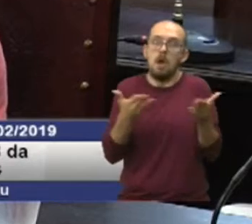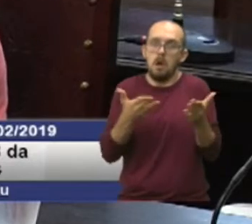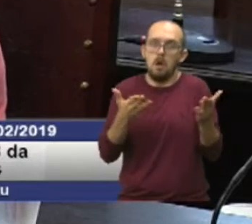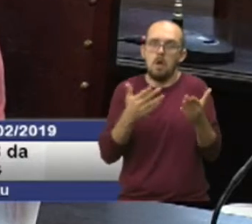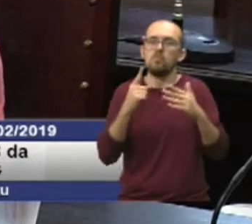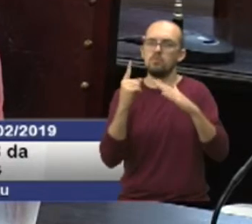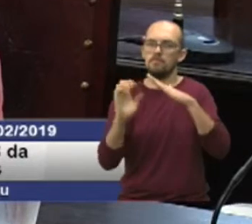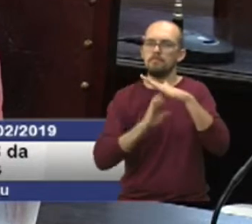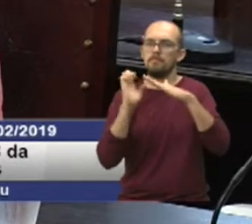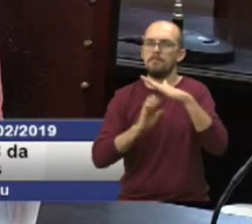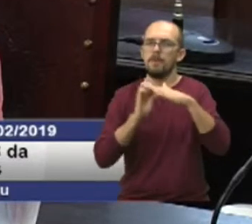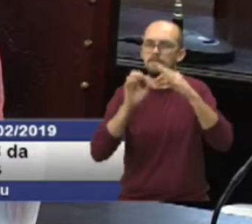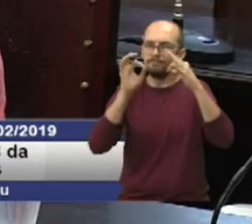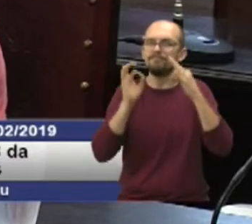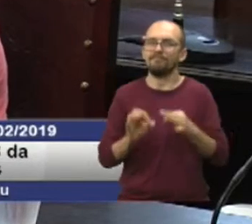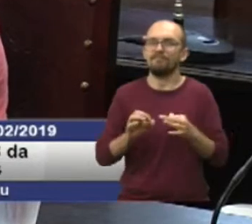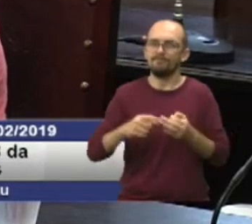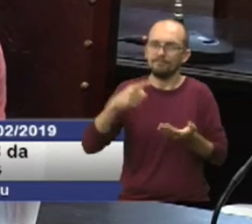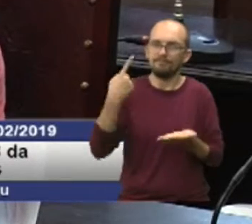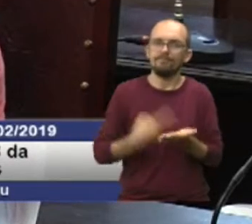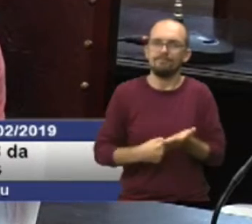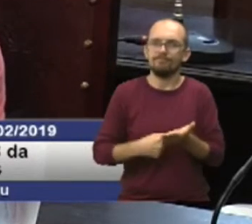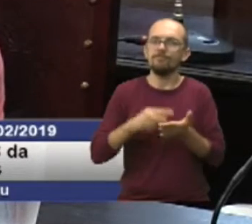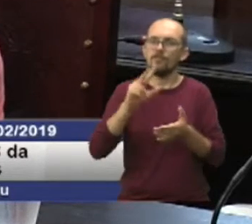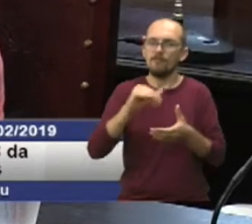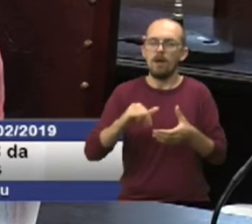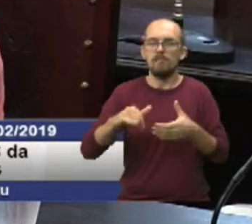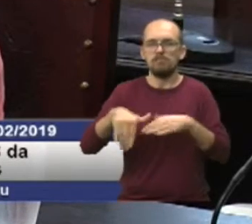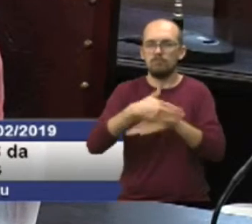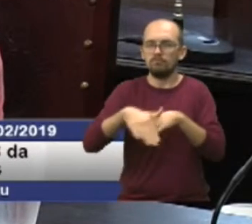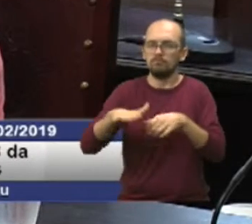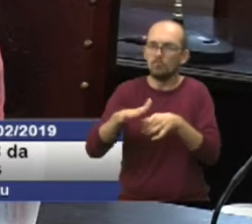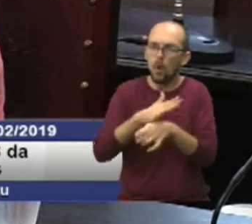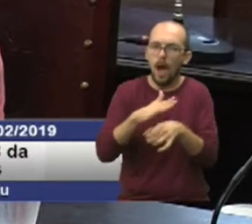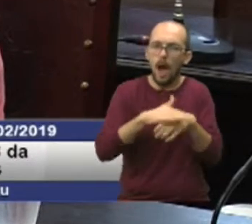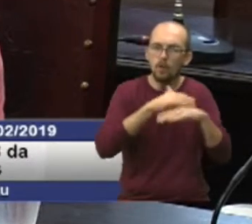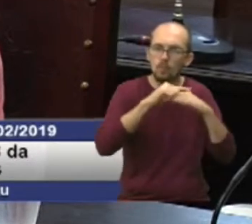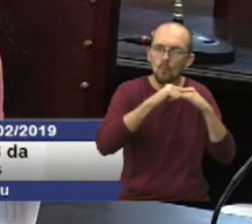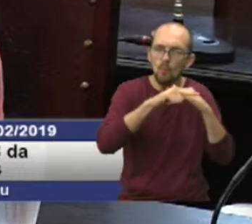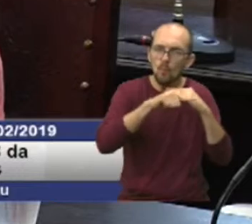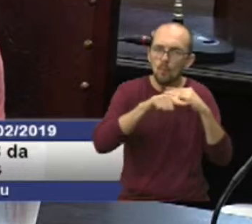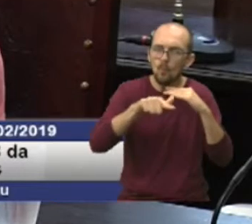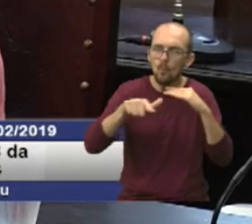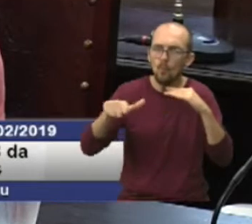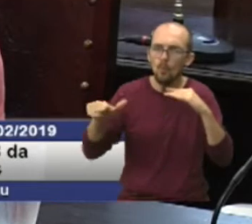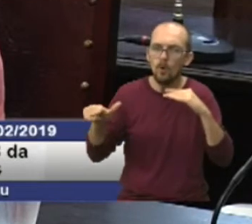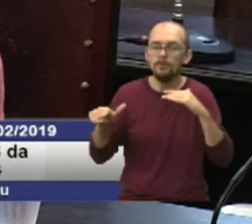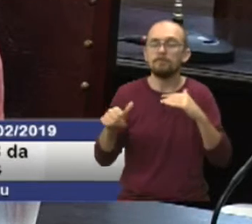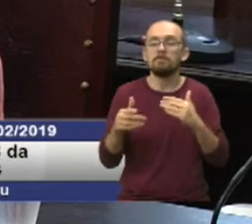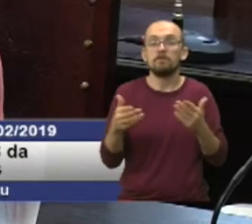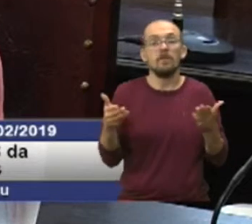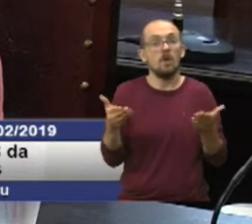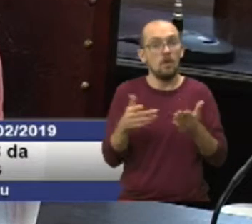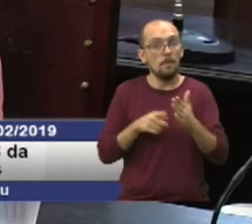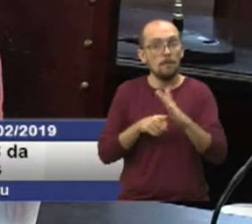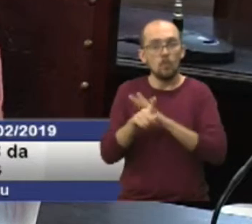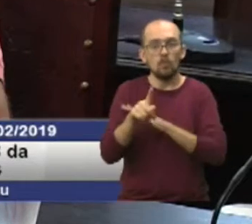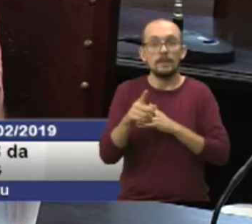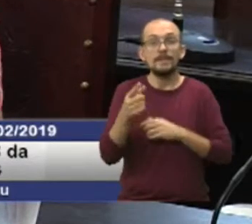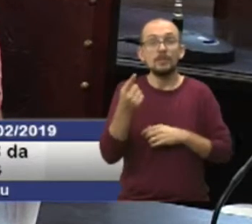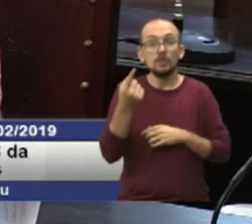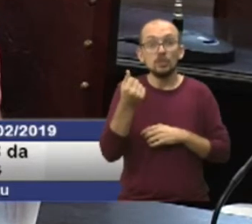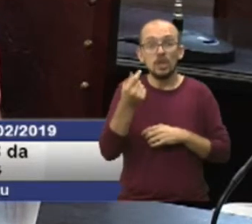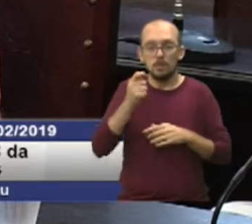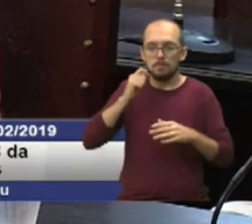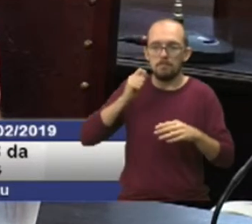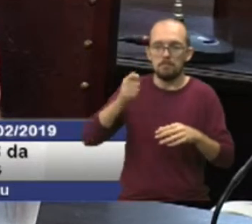está fornecendo e vai fazer os tapa-buraco. Isso. Hoje, esse dinheiro para se pagar essas empresas, bem como aquela